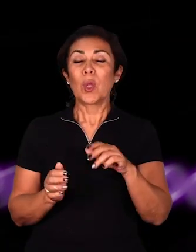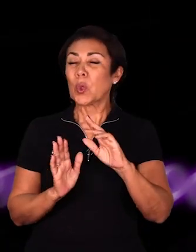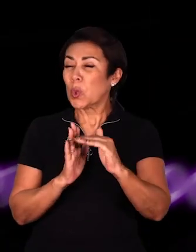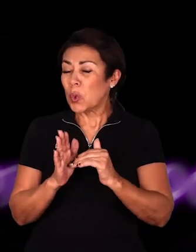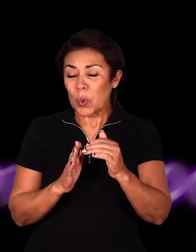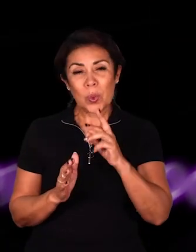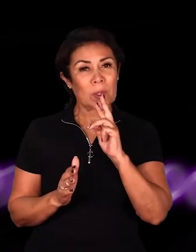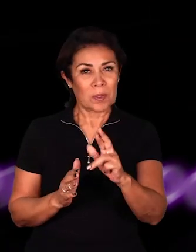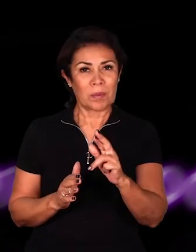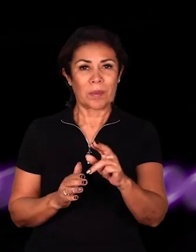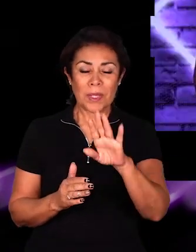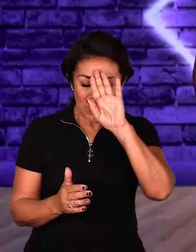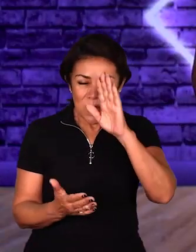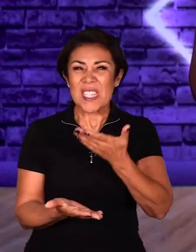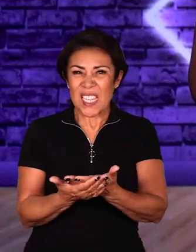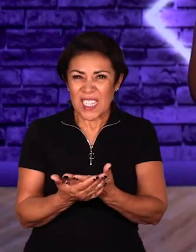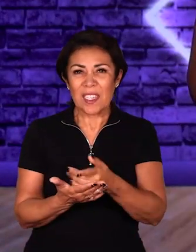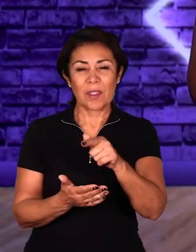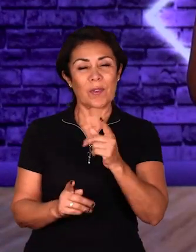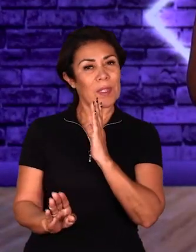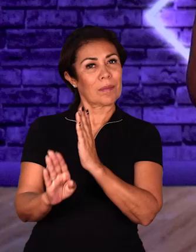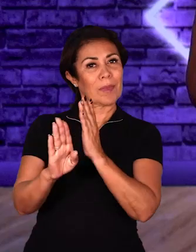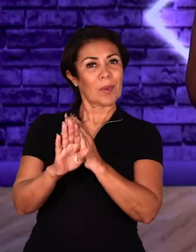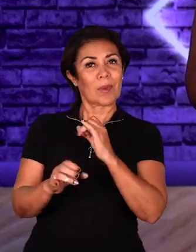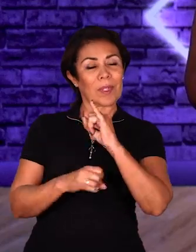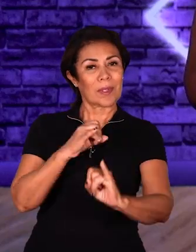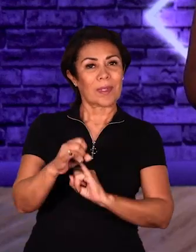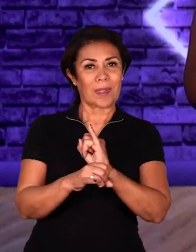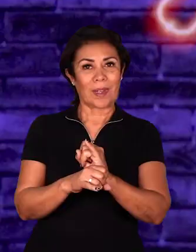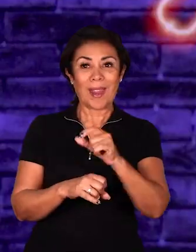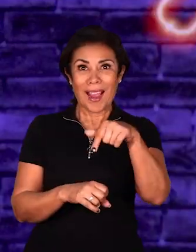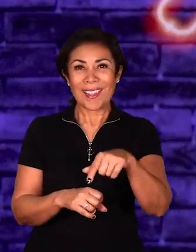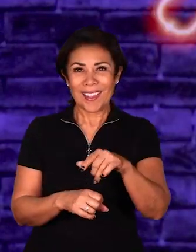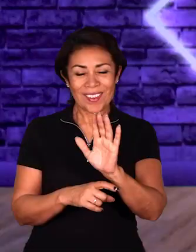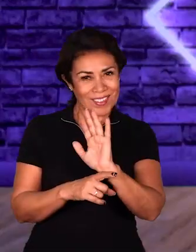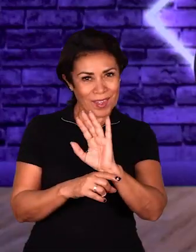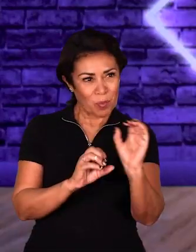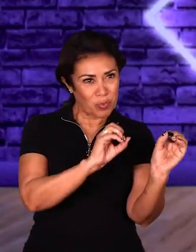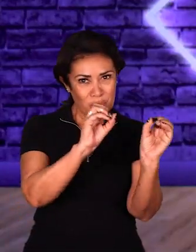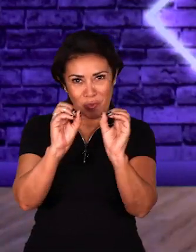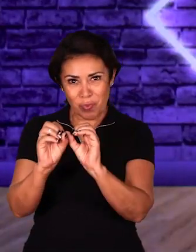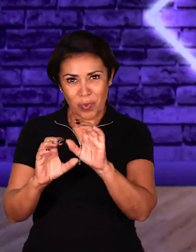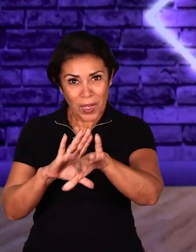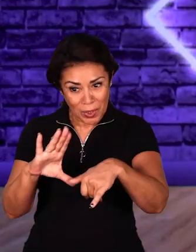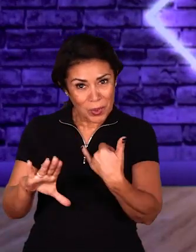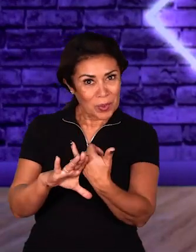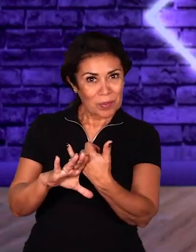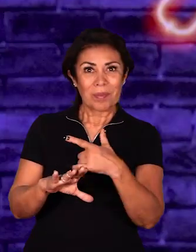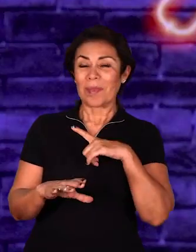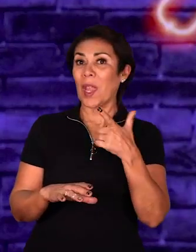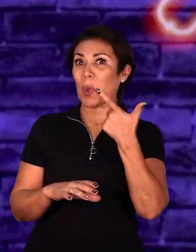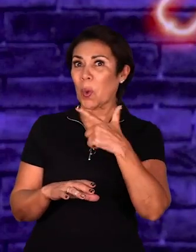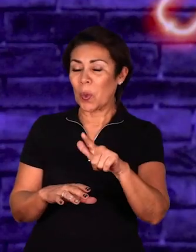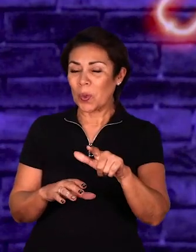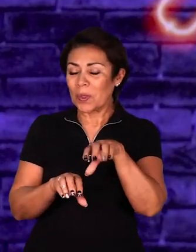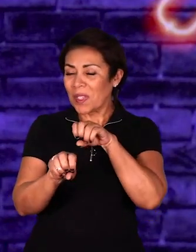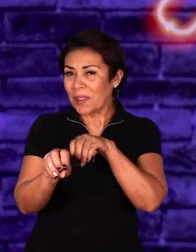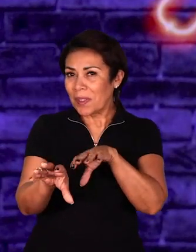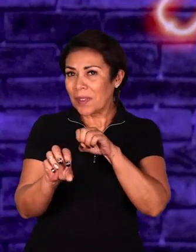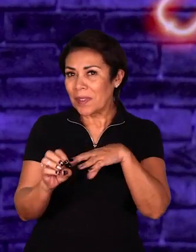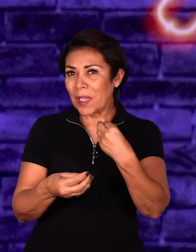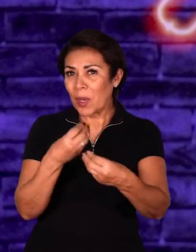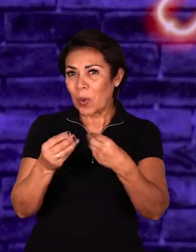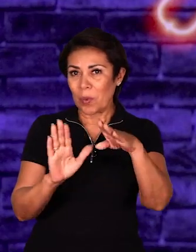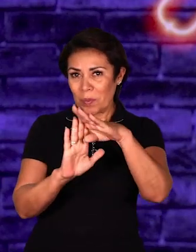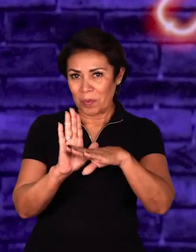Datas em Python, todas essas respostas com certeza estão lá no Stack Overflow. Aqui mesmo, onde você está vendo esse vídeo no YouTube, você pode encontrar canais